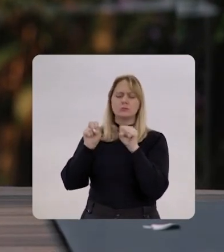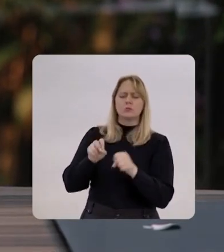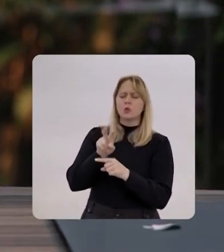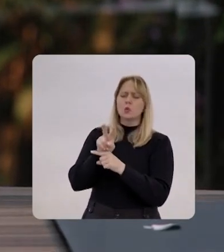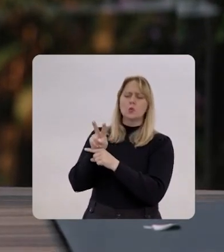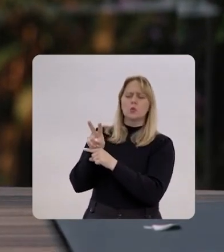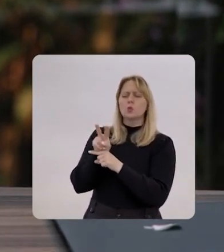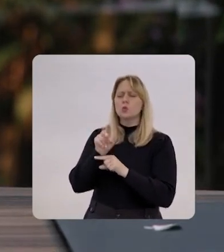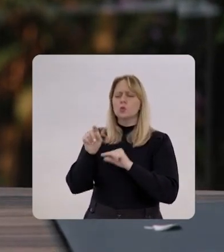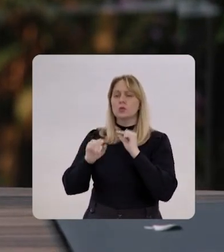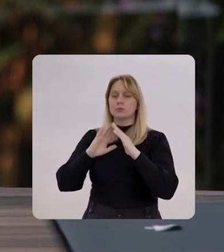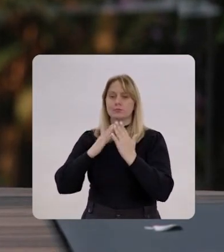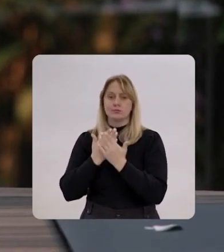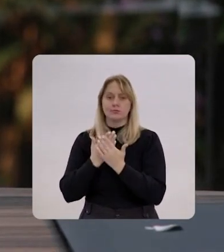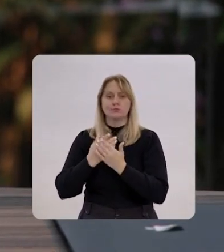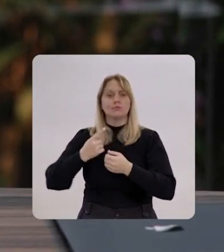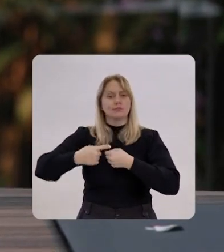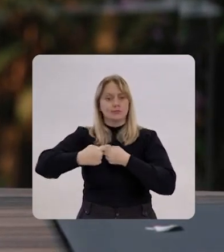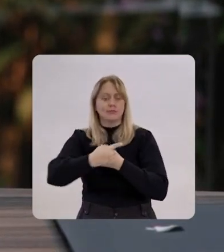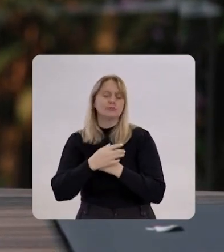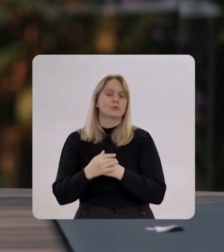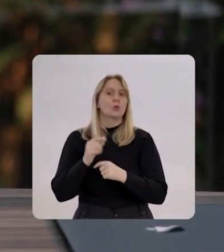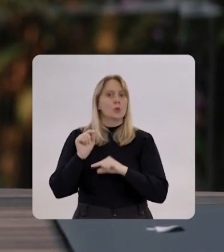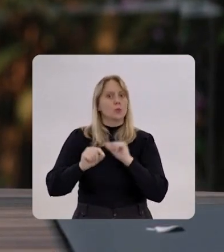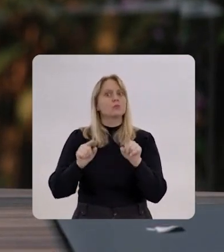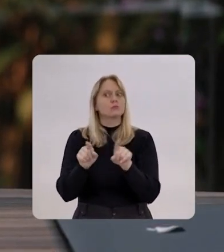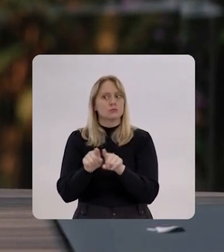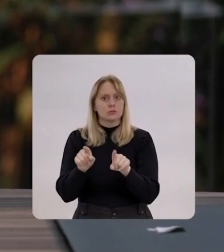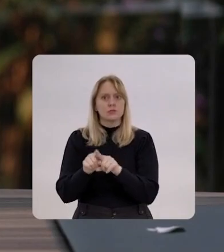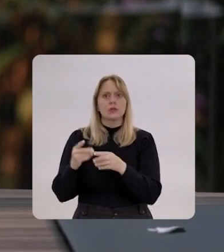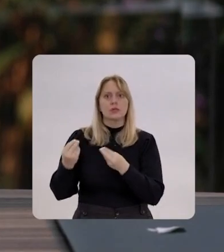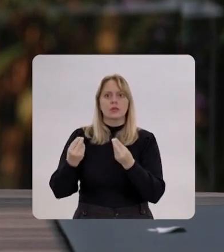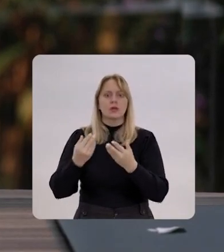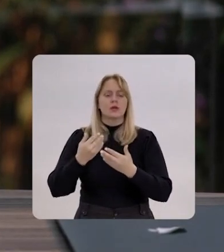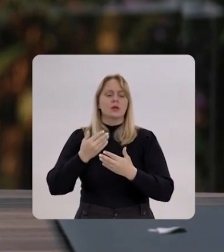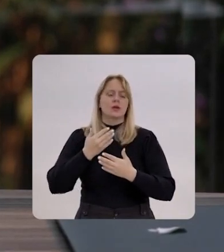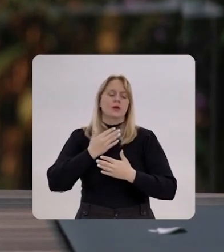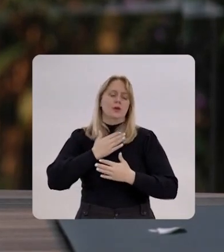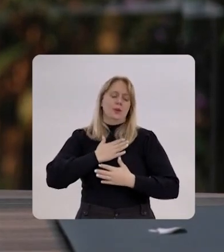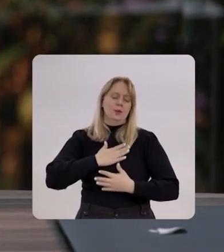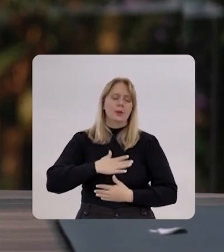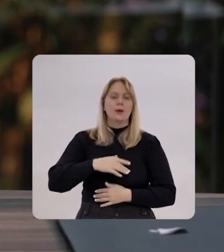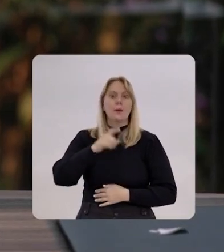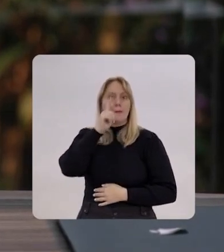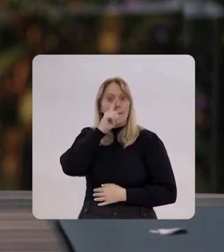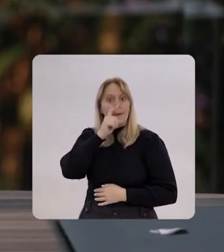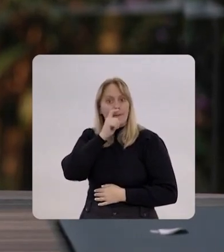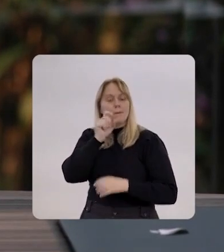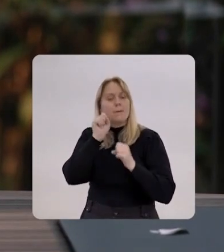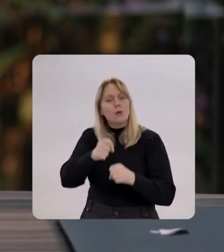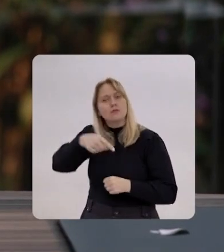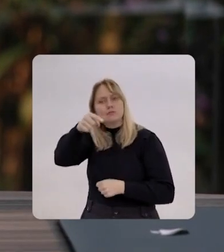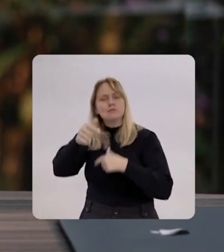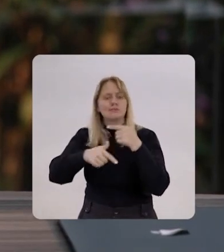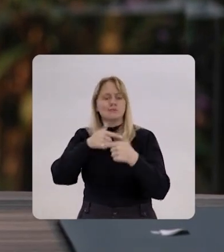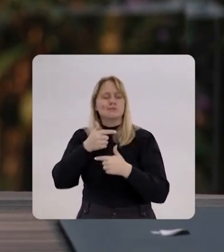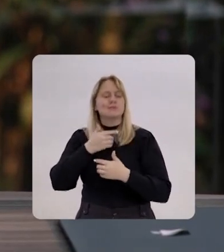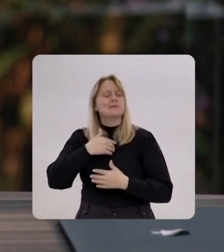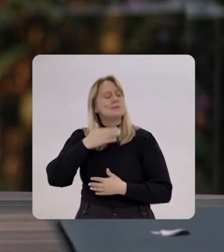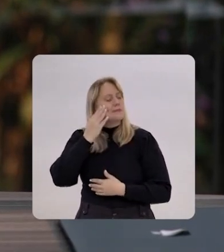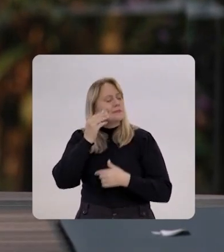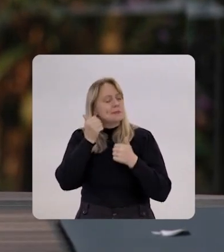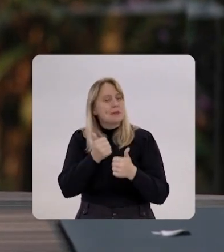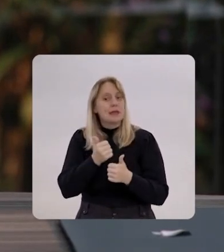nas escolas municipais, o que também trouxe tranquilidade para que os pais possam trabalhar, sabendo que os